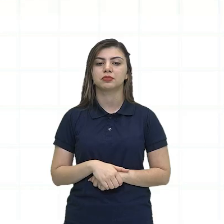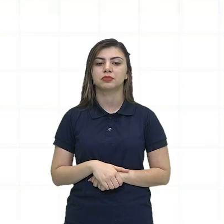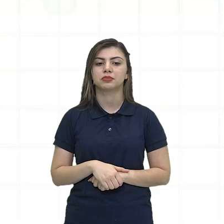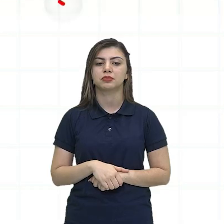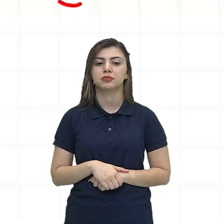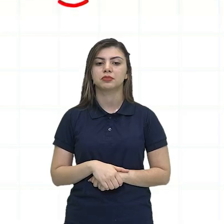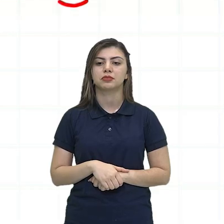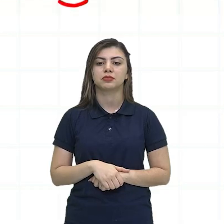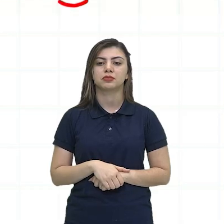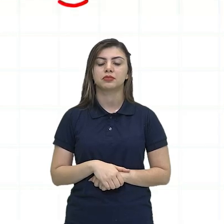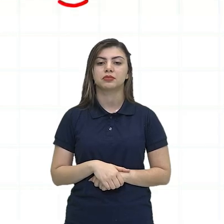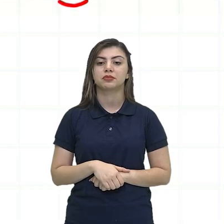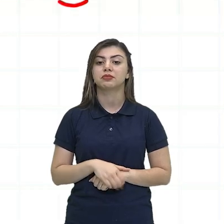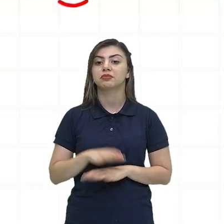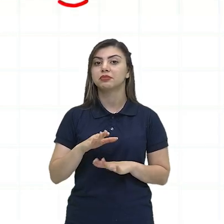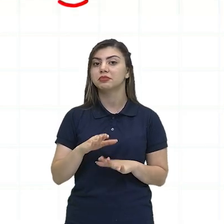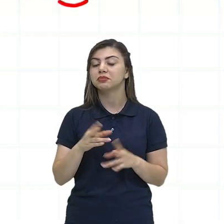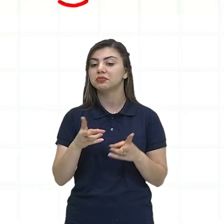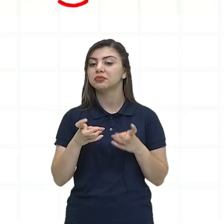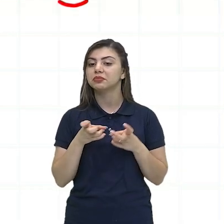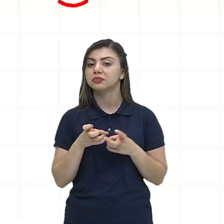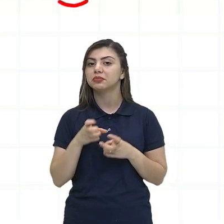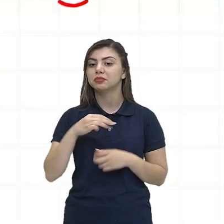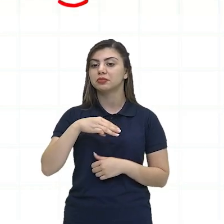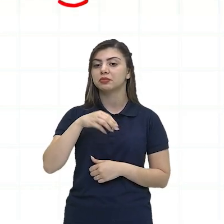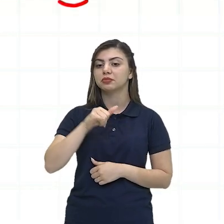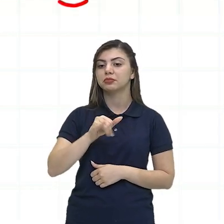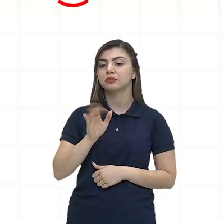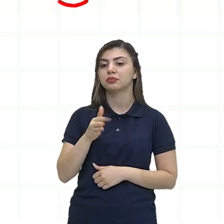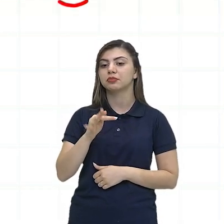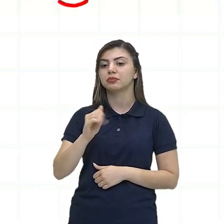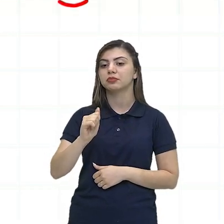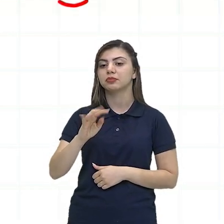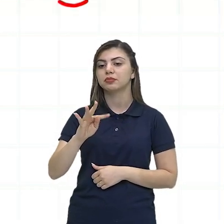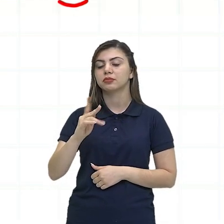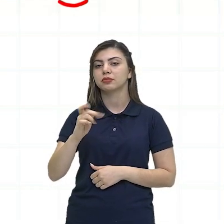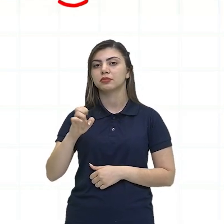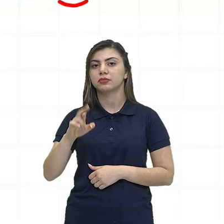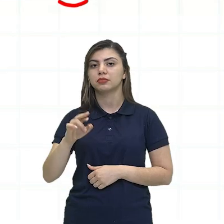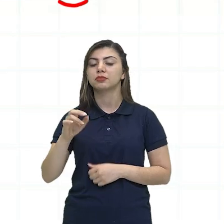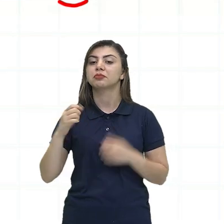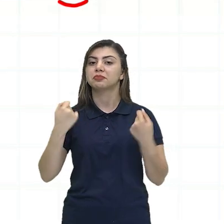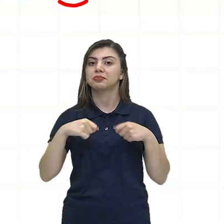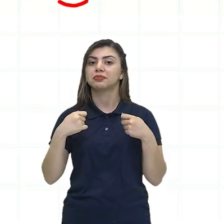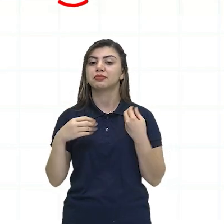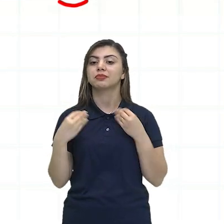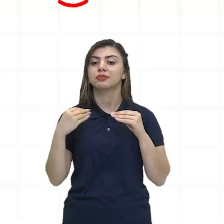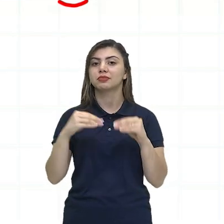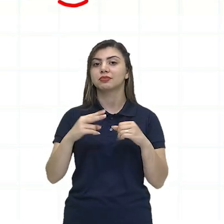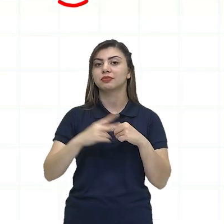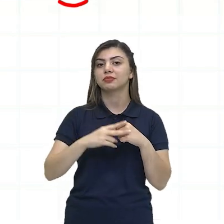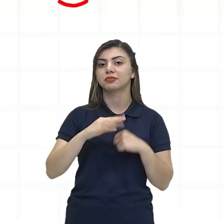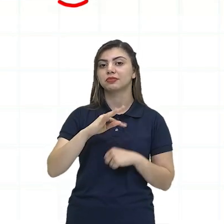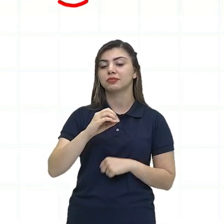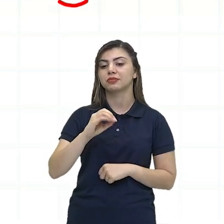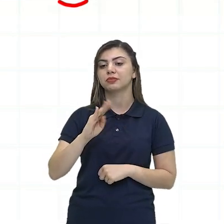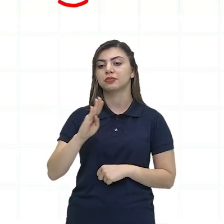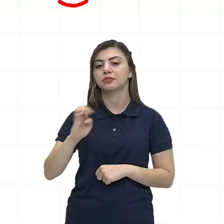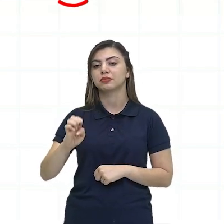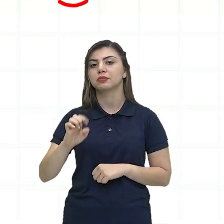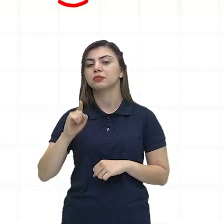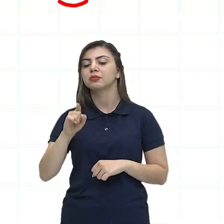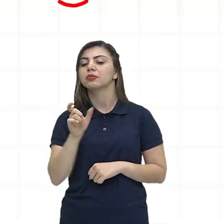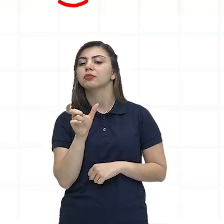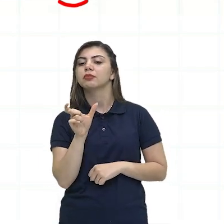que precisa do verbo to be. My father. My father, meu pai, tá? E é uma